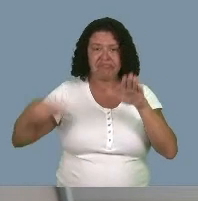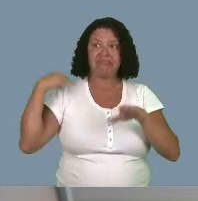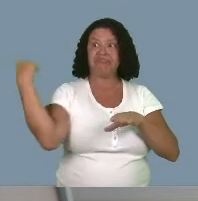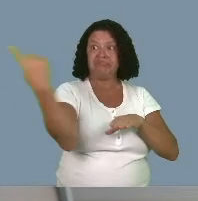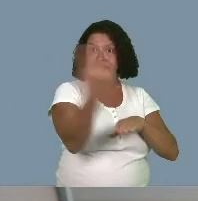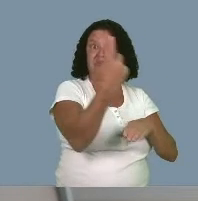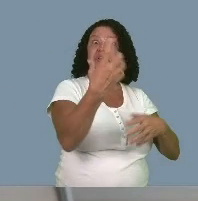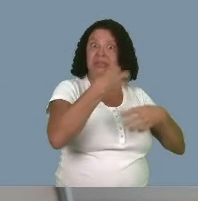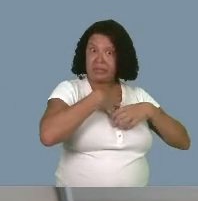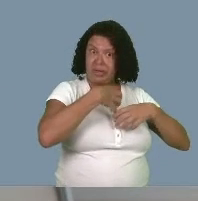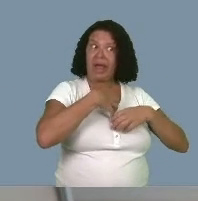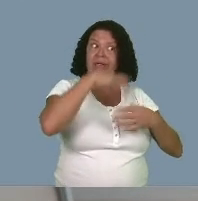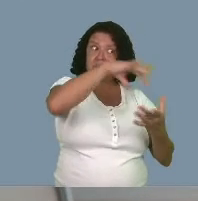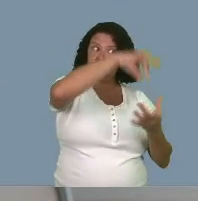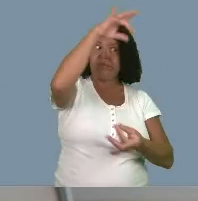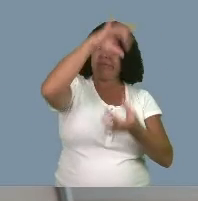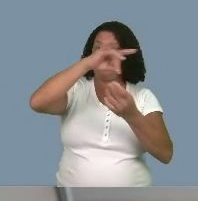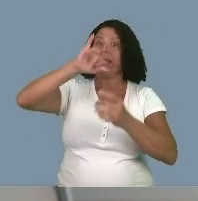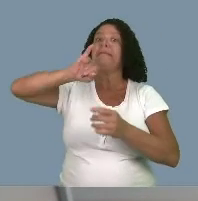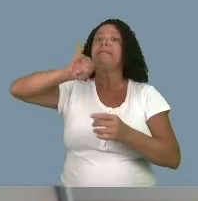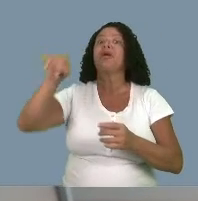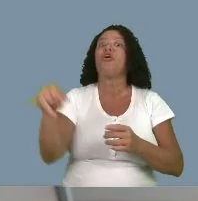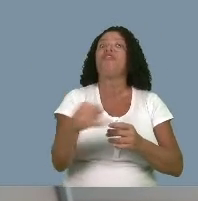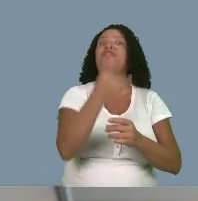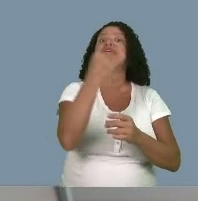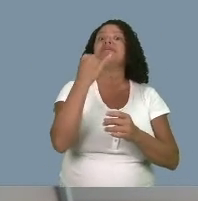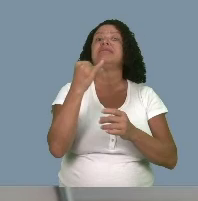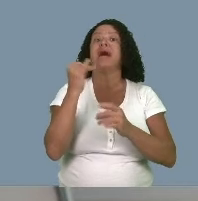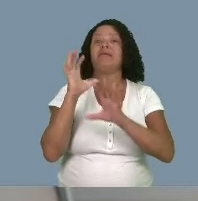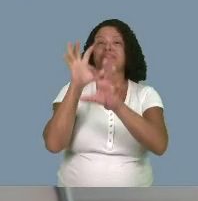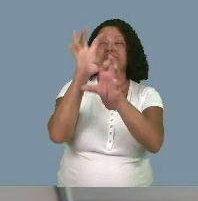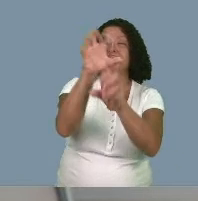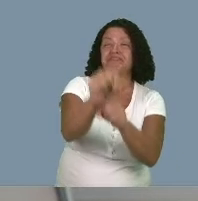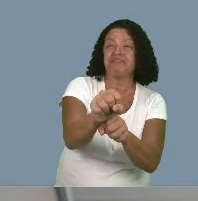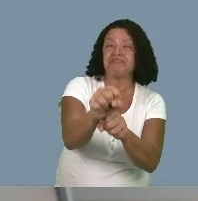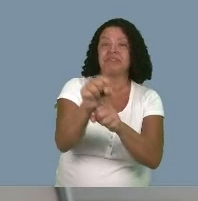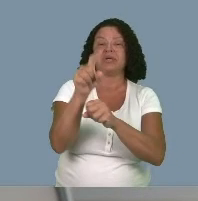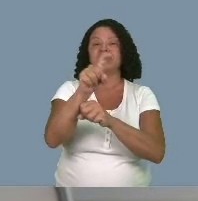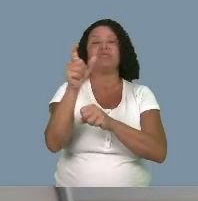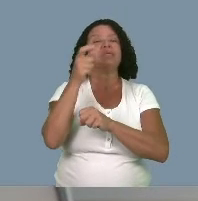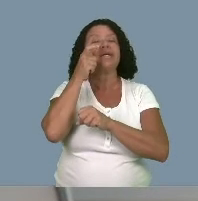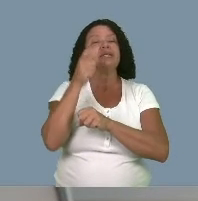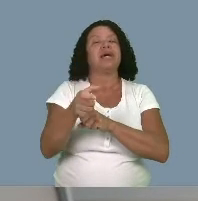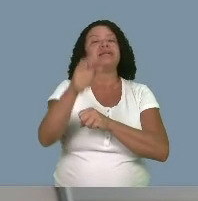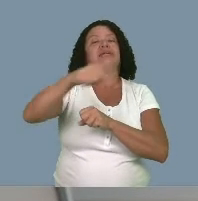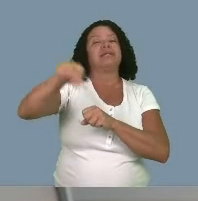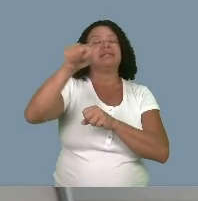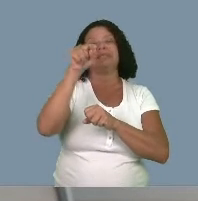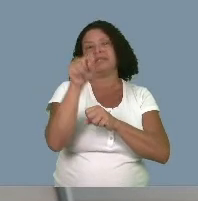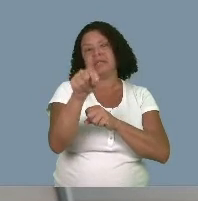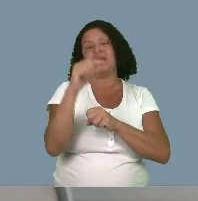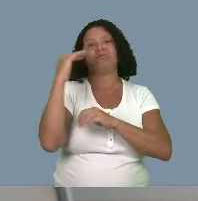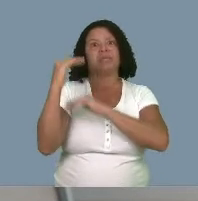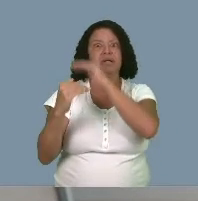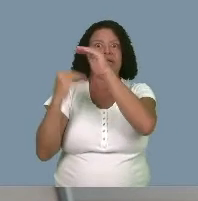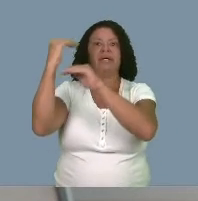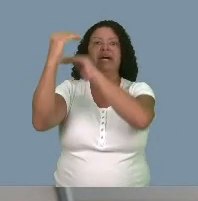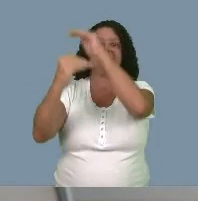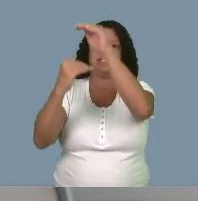nossa convivência, querendo se aproveitar dessas brechas, né, e que não estão interessados com o nosso crescimento,